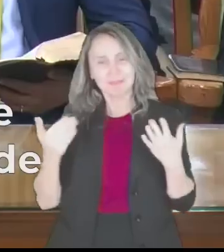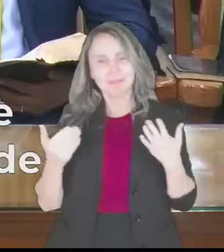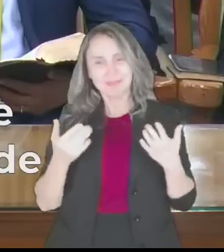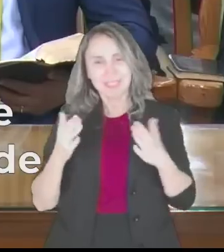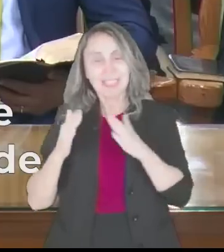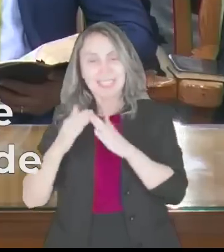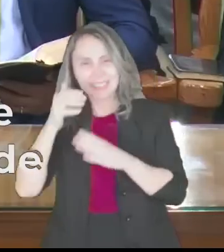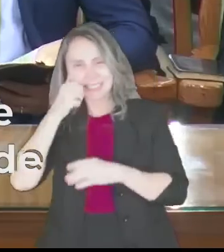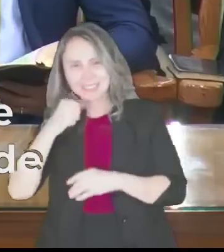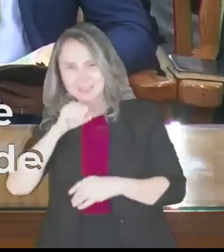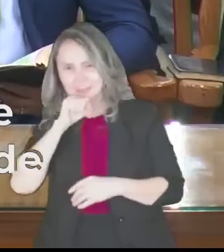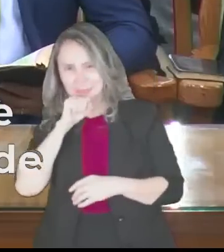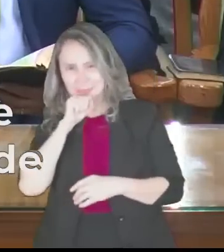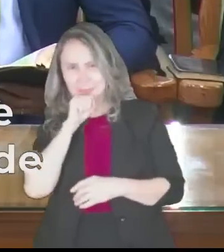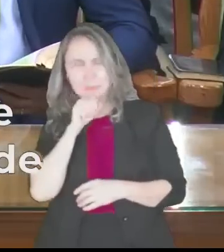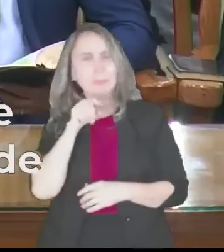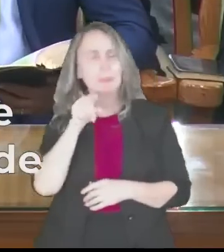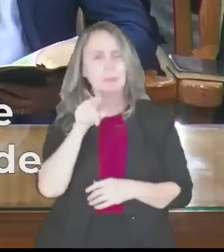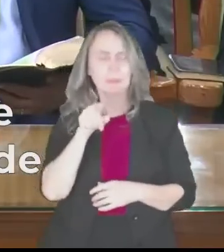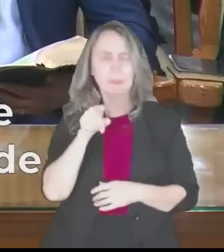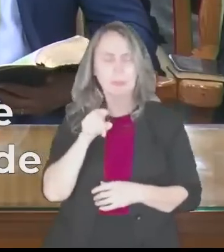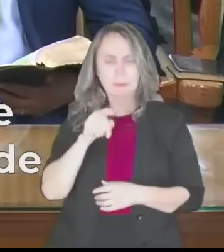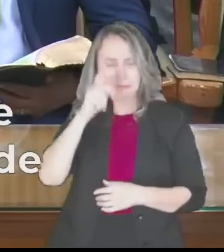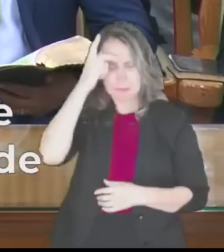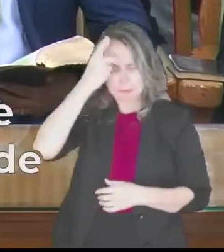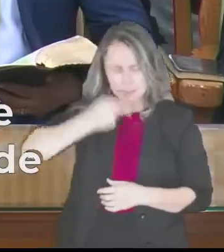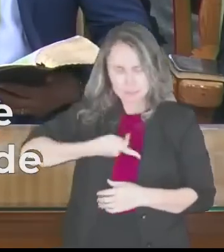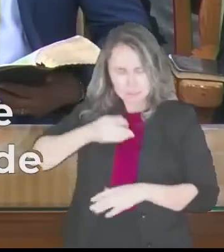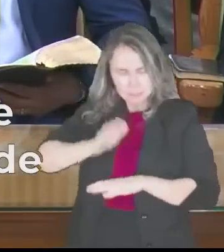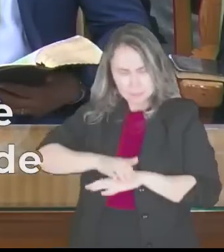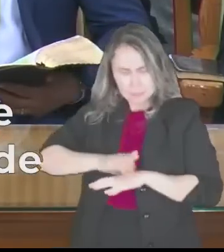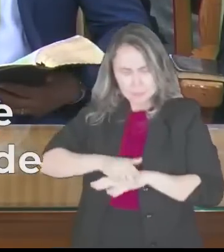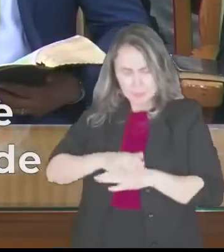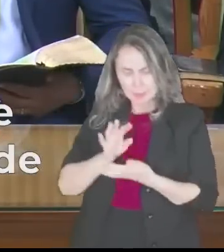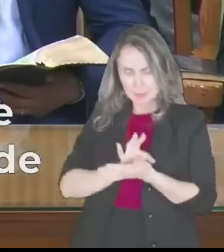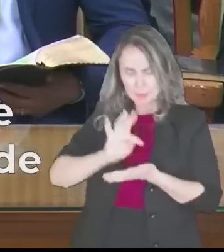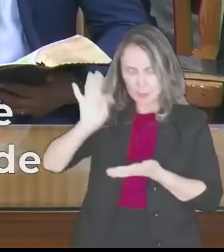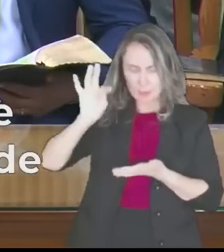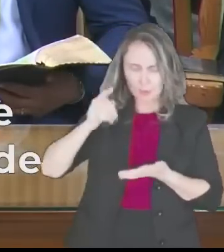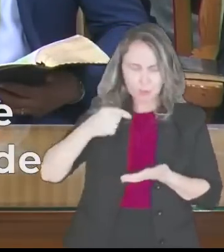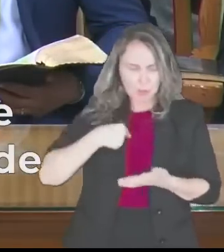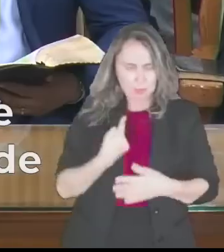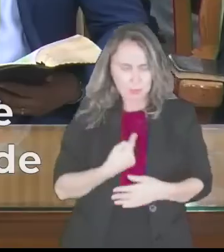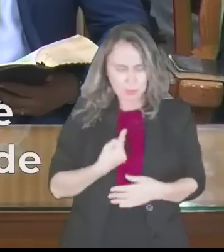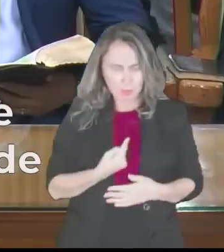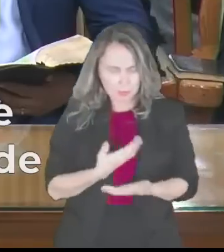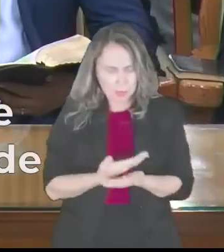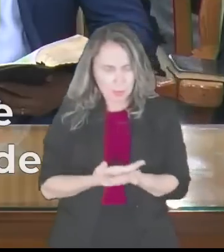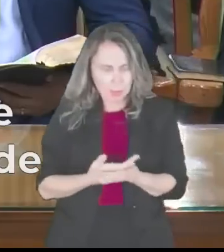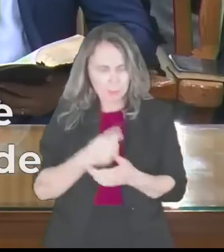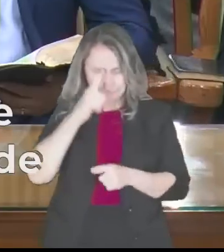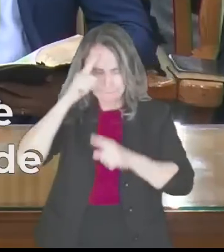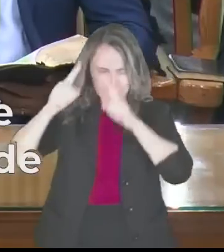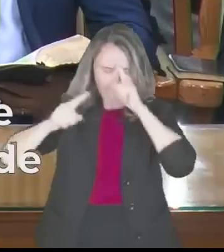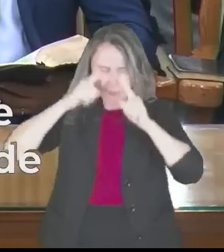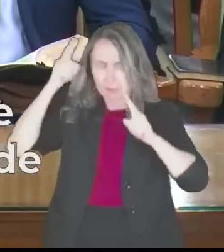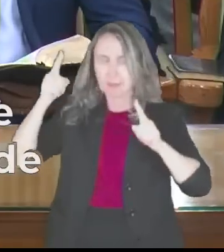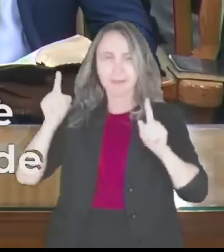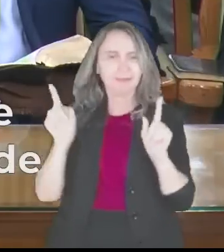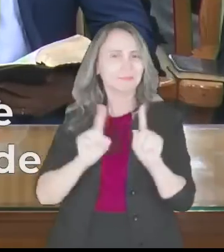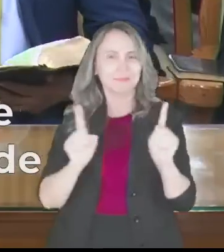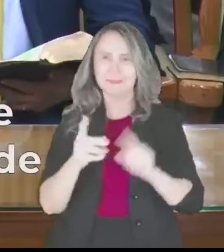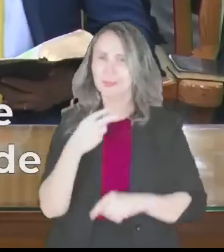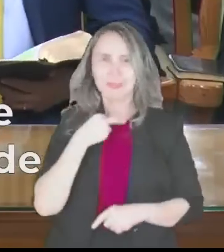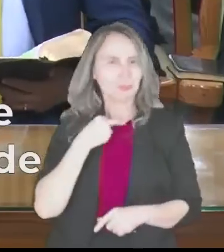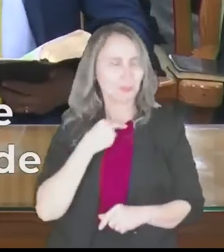Você não pode fazer teologia sozinho. Você não pode criar suas ideias sozinho. Por que é que muita gente se perde? Por que é que muita gente se